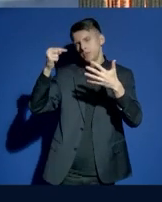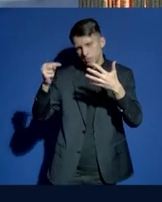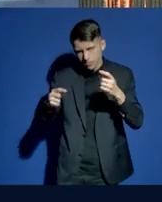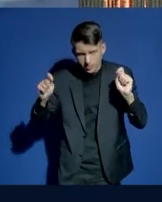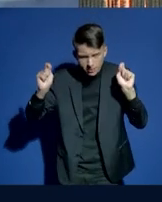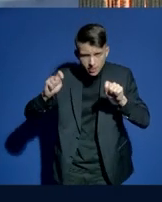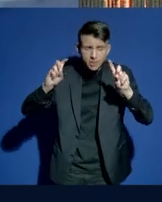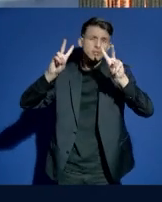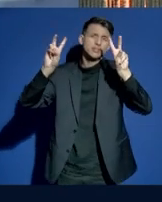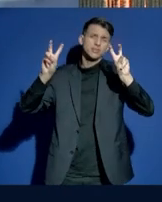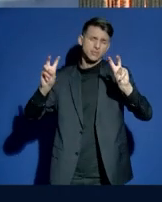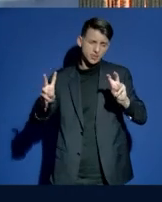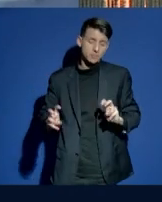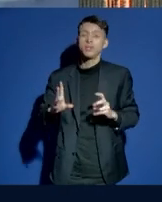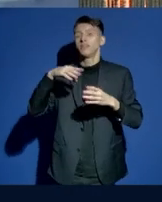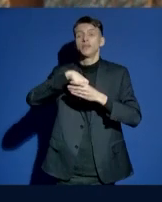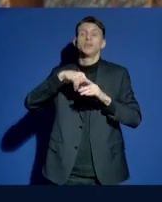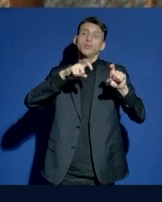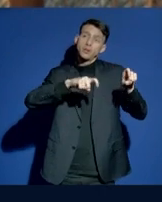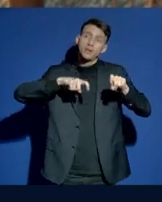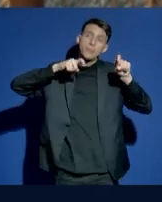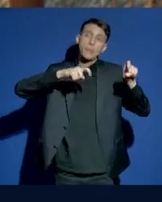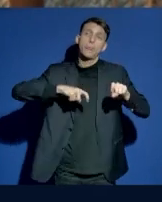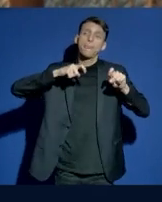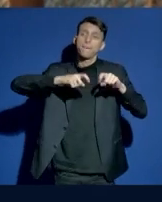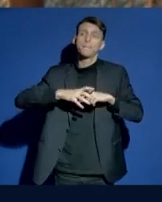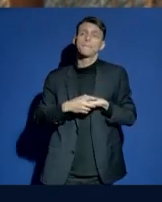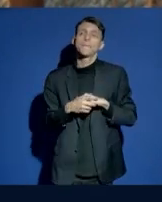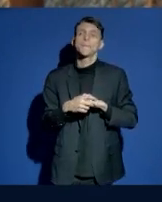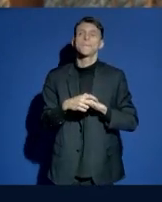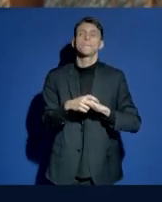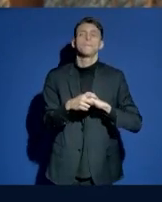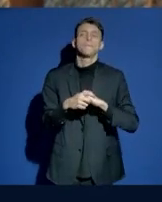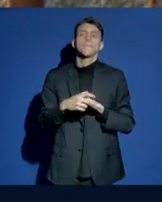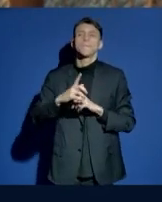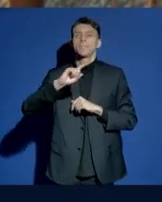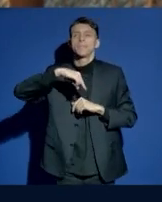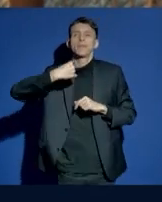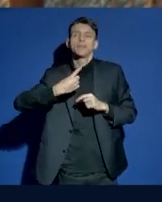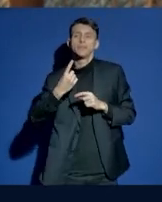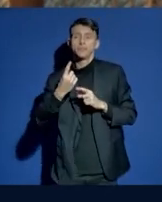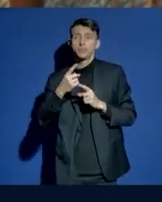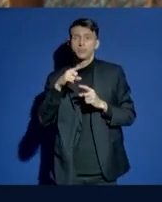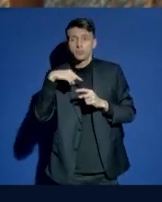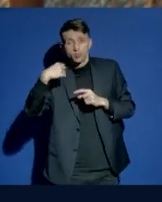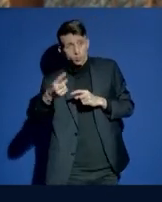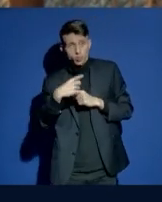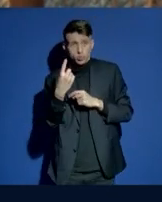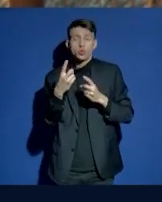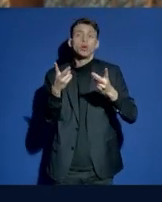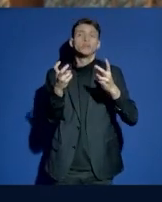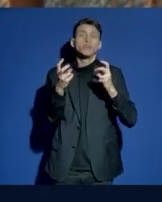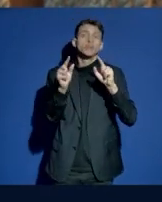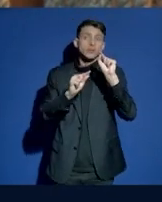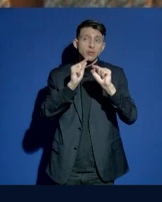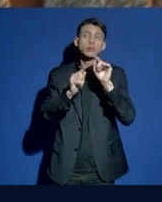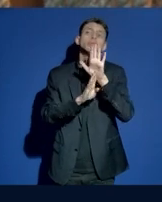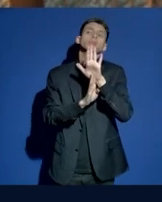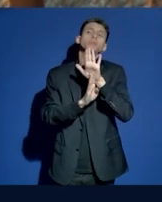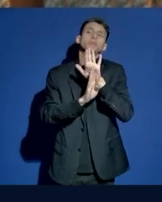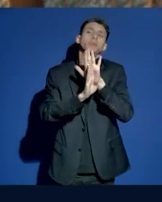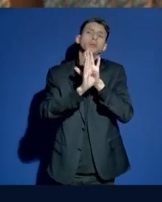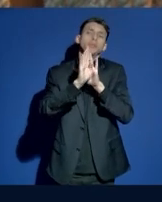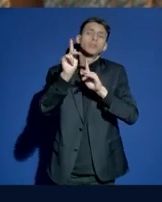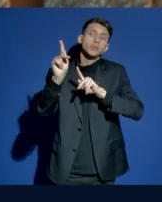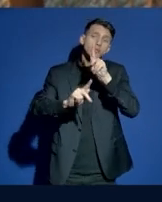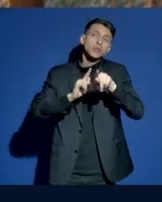mais dentro do setor do Agro né mas a gente observa uma uma tendência mundial de crescimento populacional